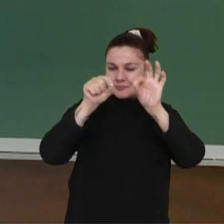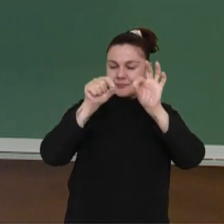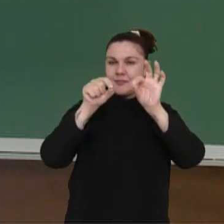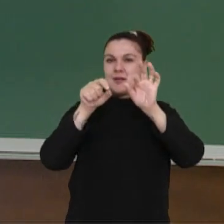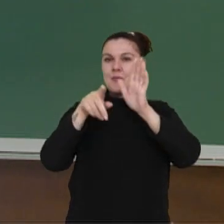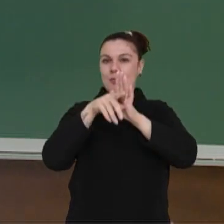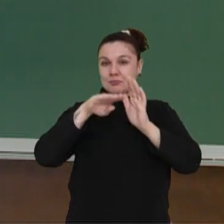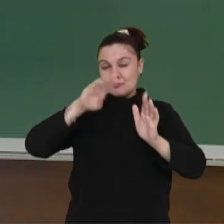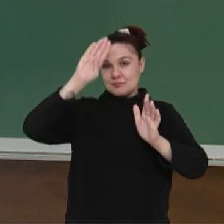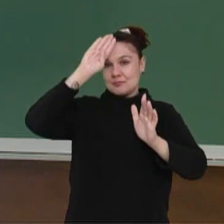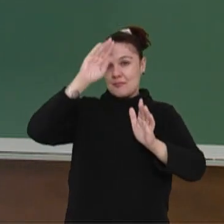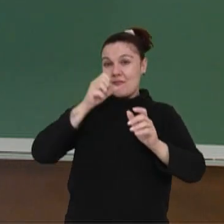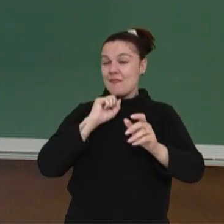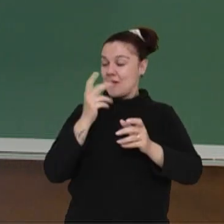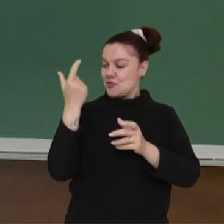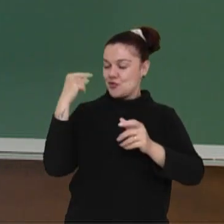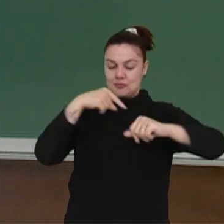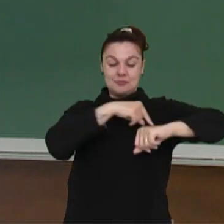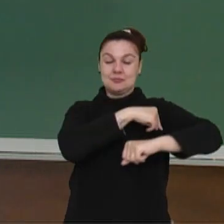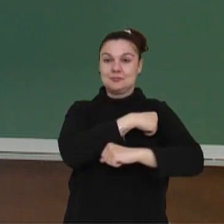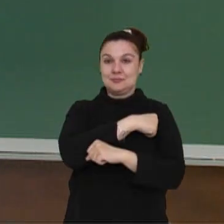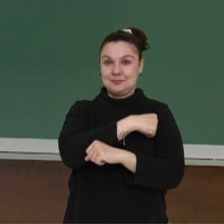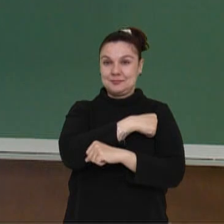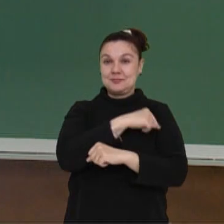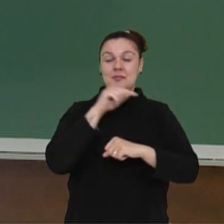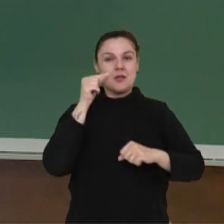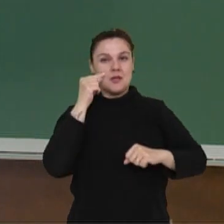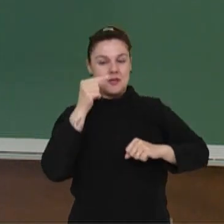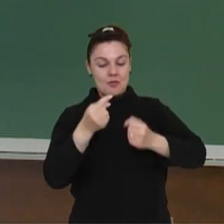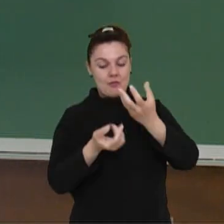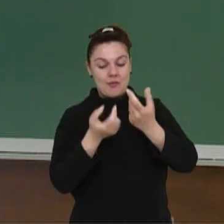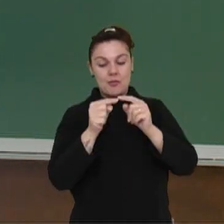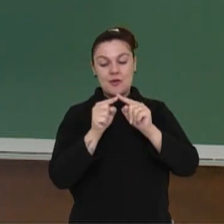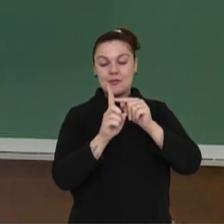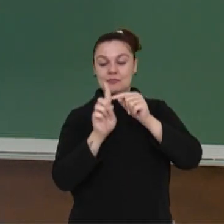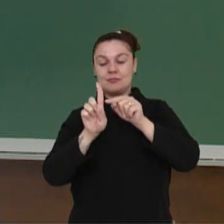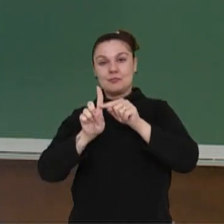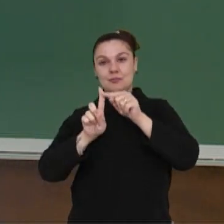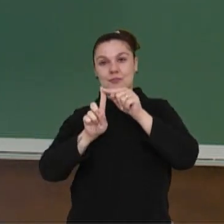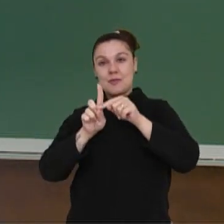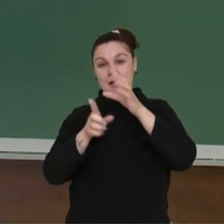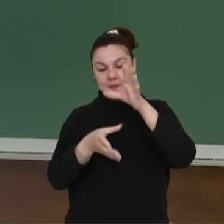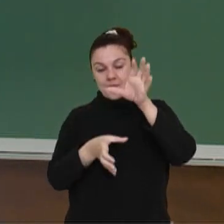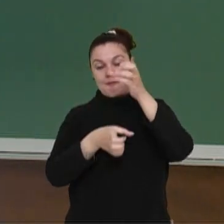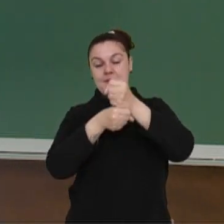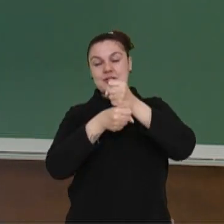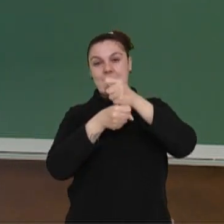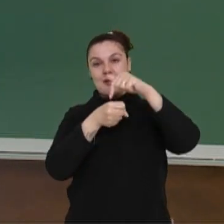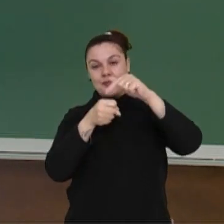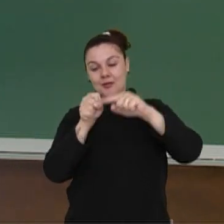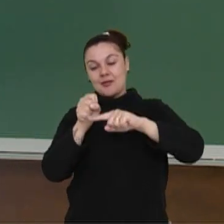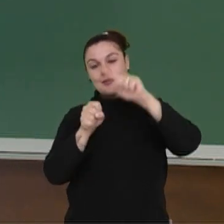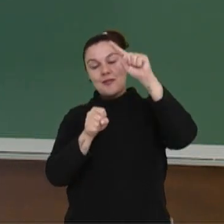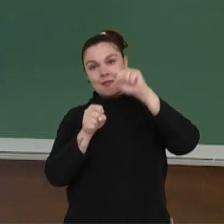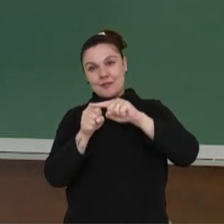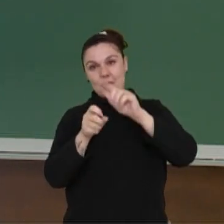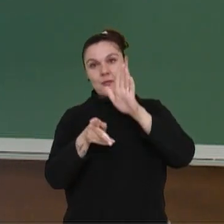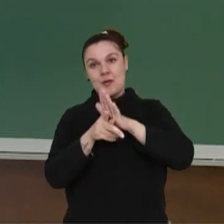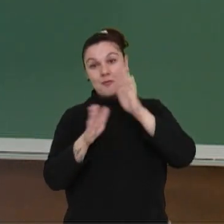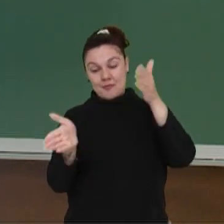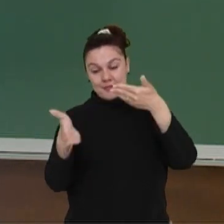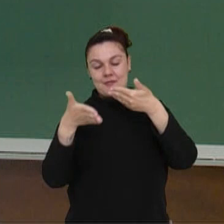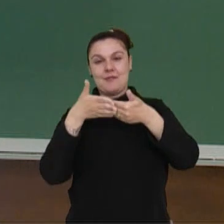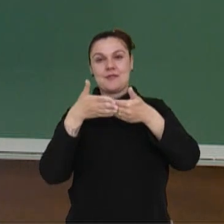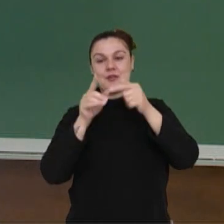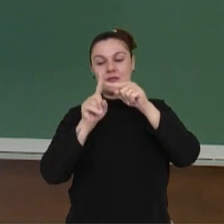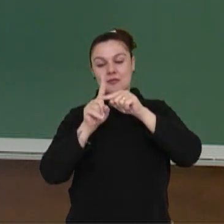dos termômetros analógicos, e aí o vapor do mercúrio e o mercúrio líquido lá dentro estão presos dentro do termômetro, constituem um sistema